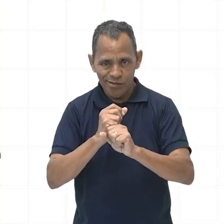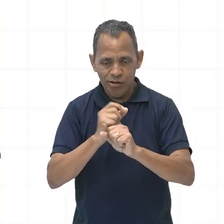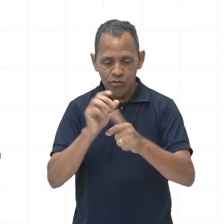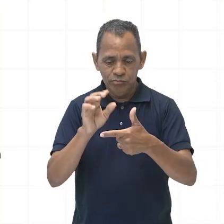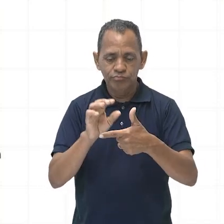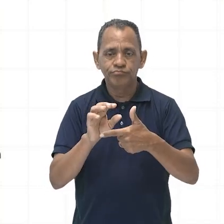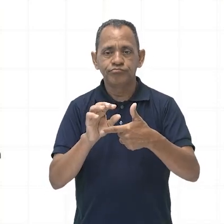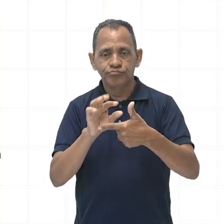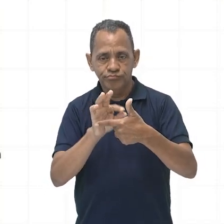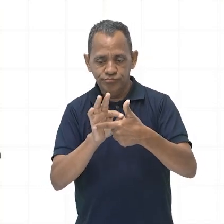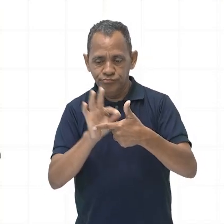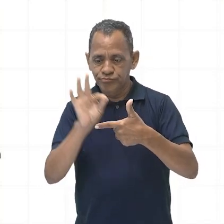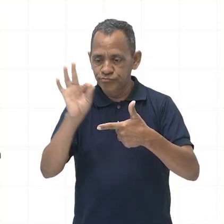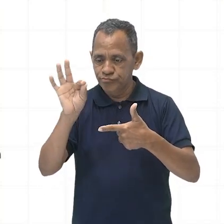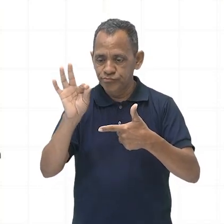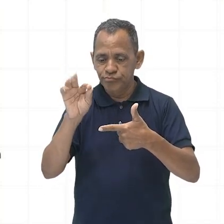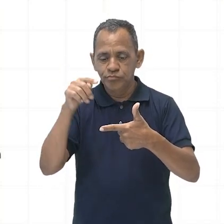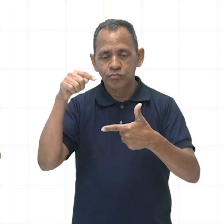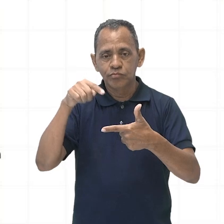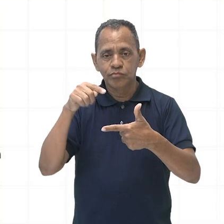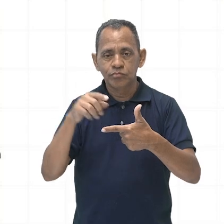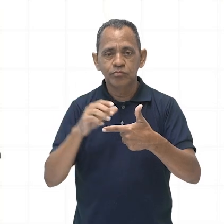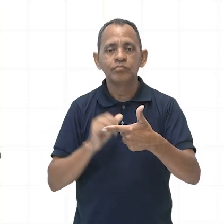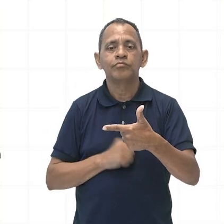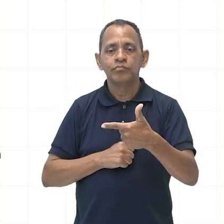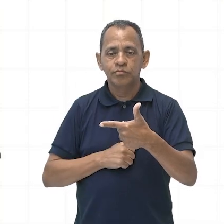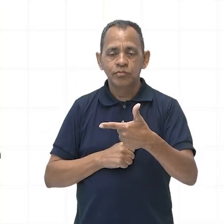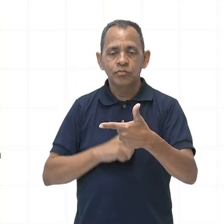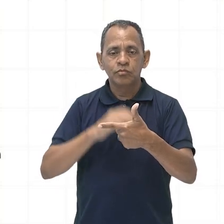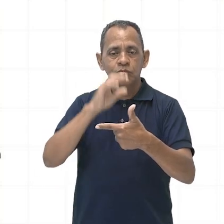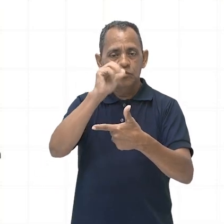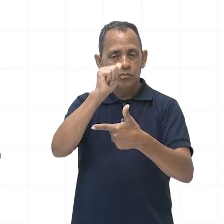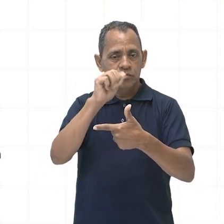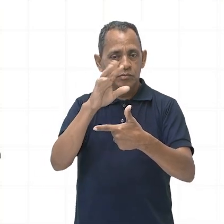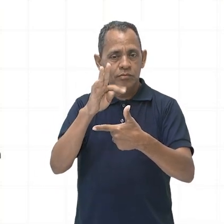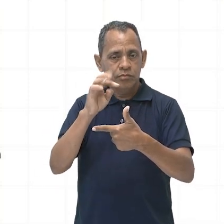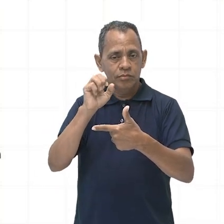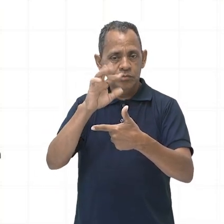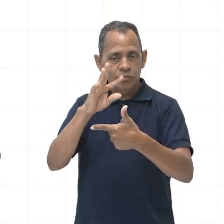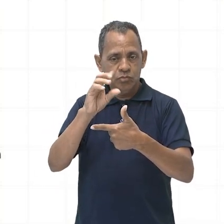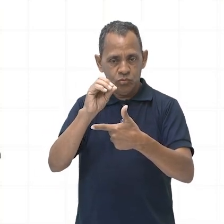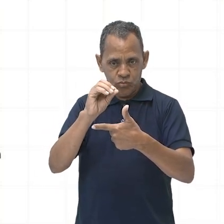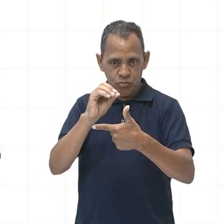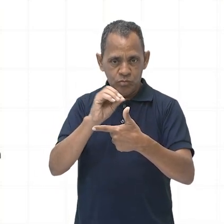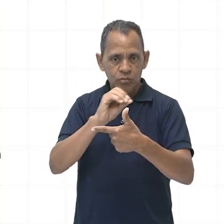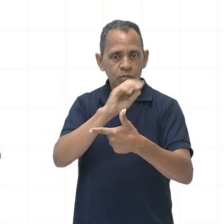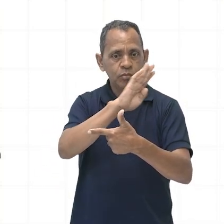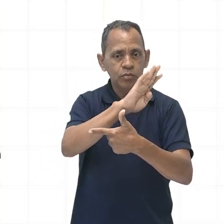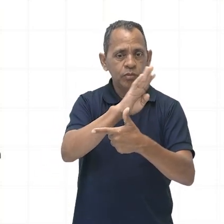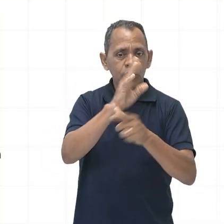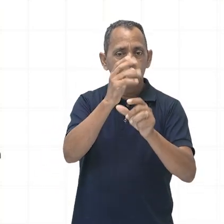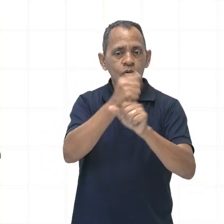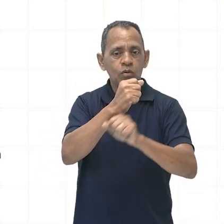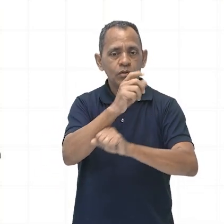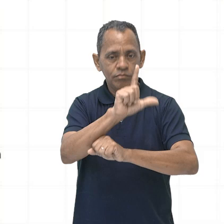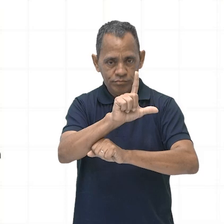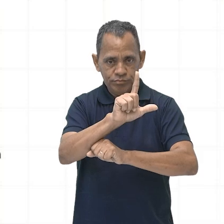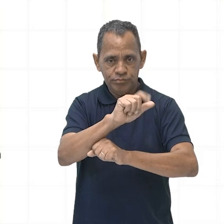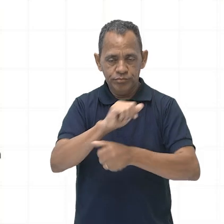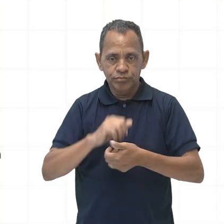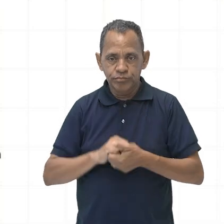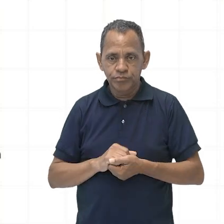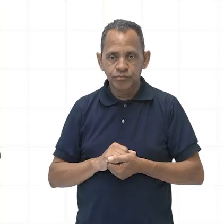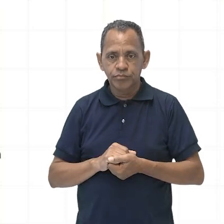olha só, o cateto B, por exemplo, é L, né, porque é a medida de um lado.